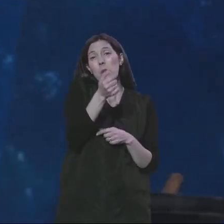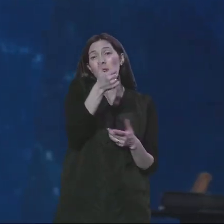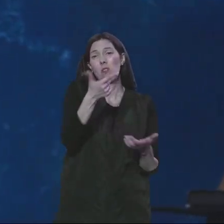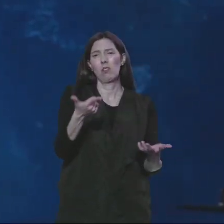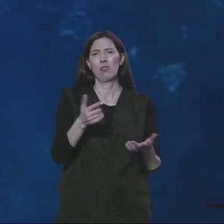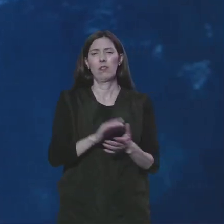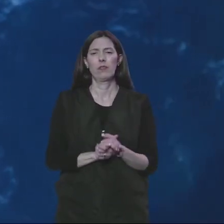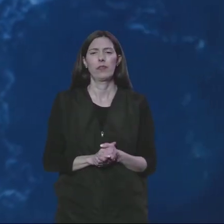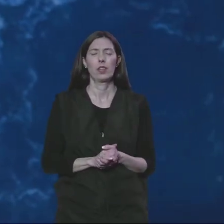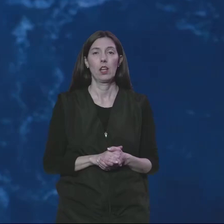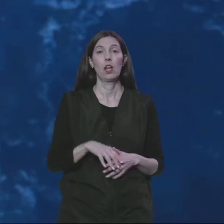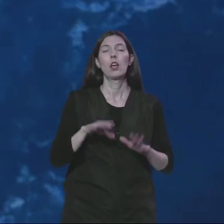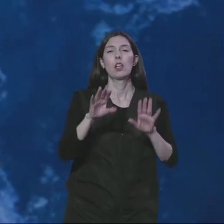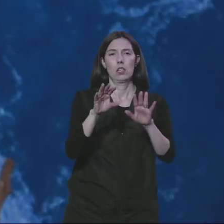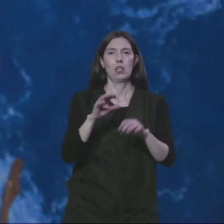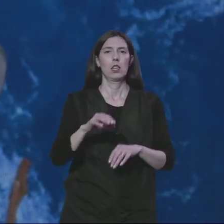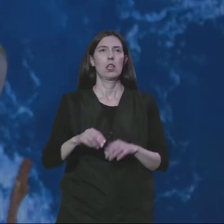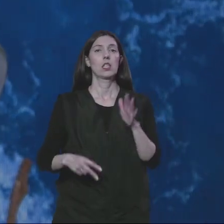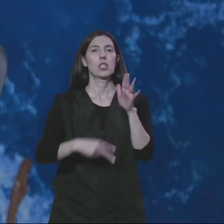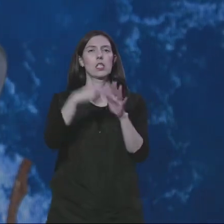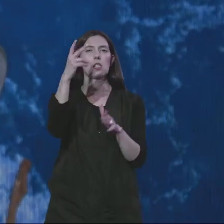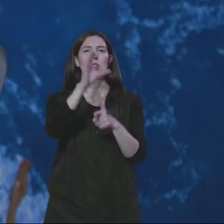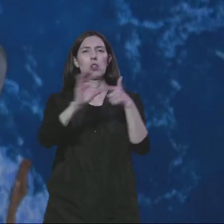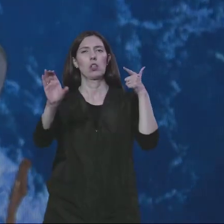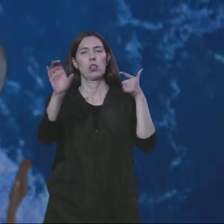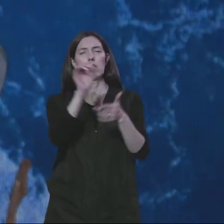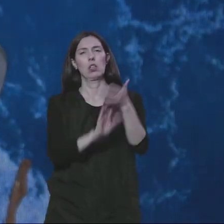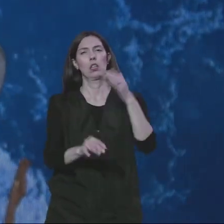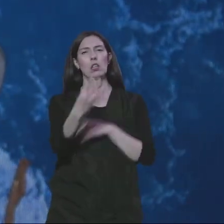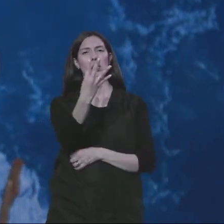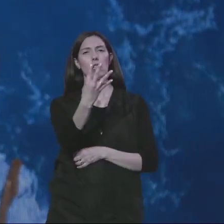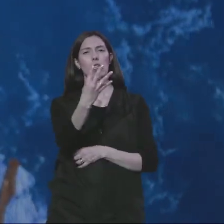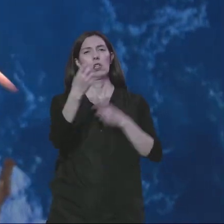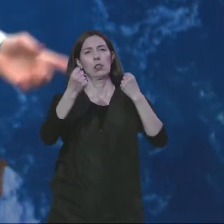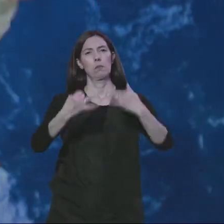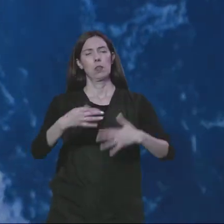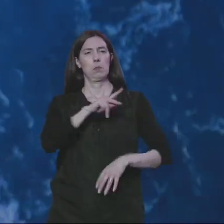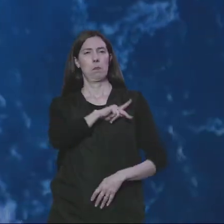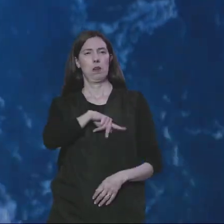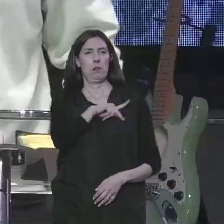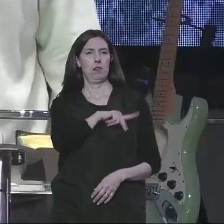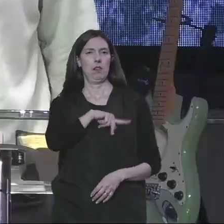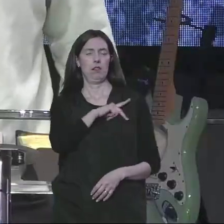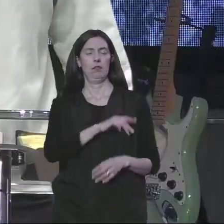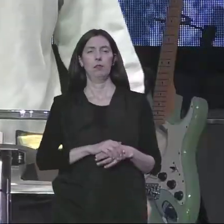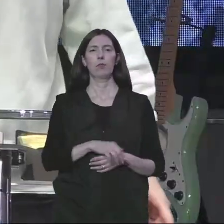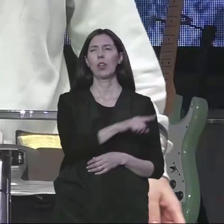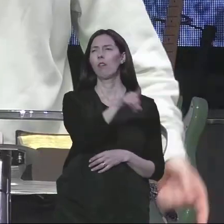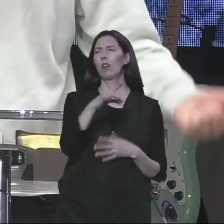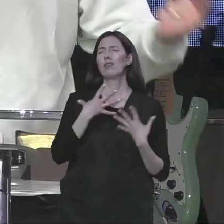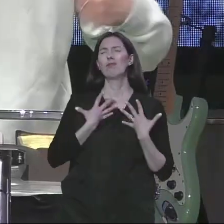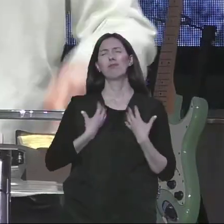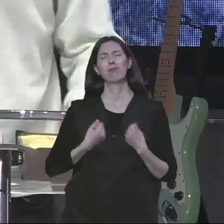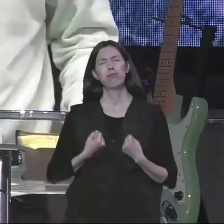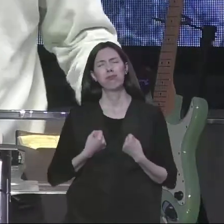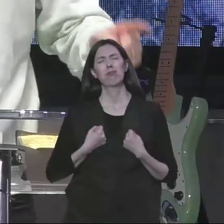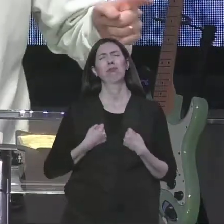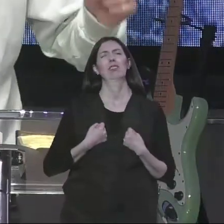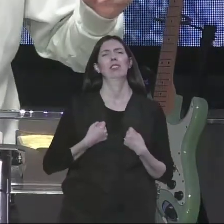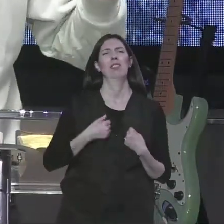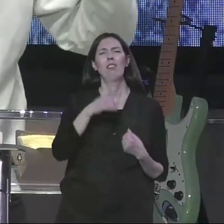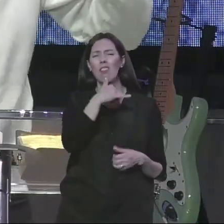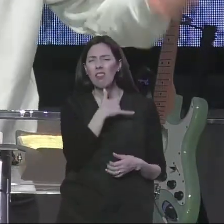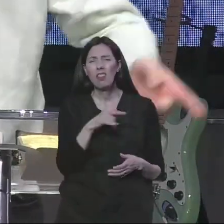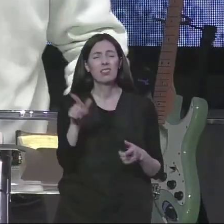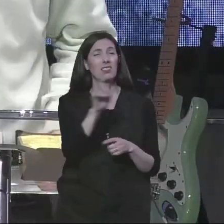Olha só o que o apóstolo Paulo diz em 2 Coríntios capítulo 4. Por isso não desanimamos, embora exteriormente